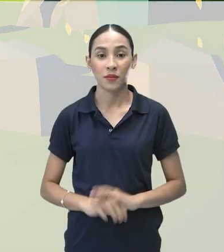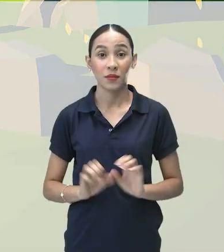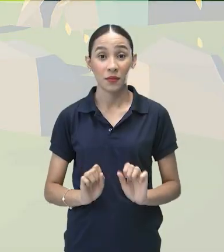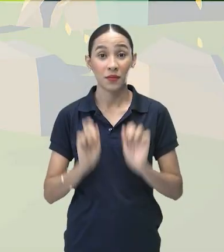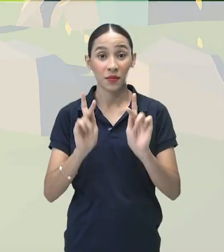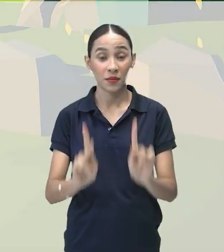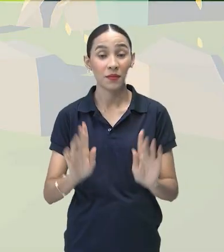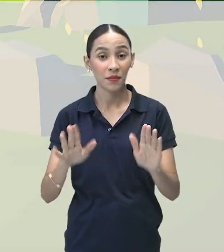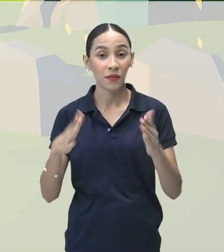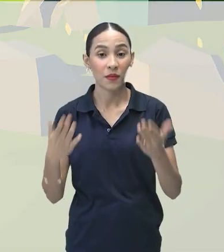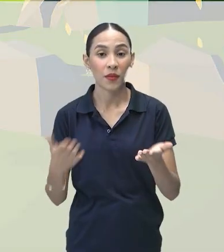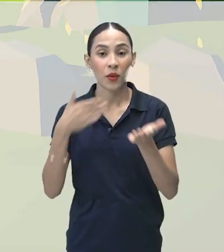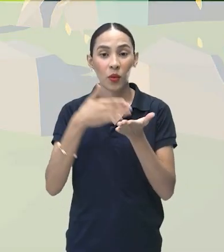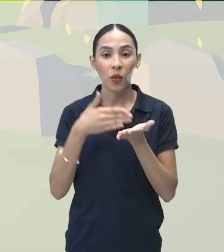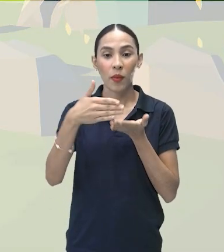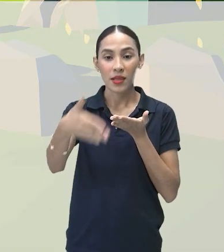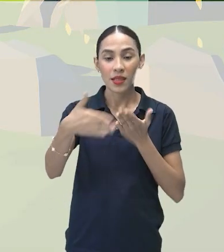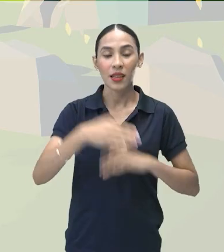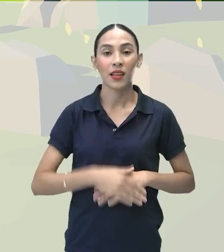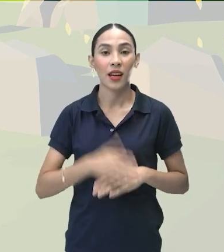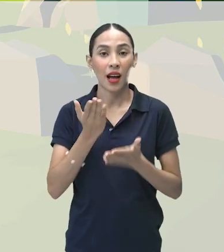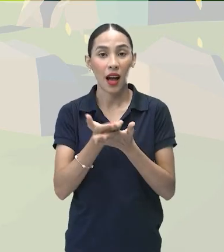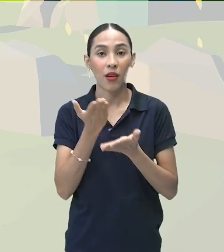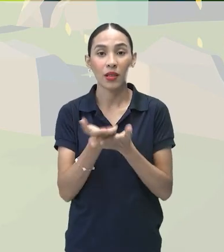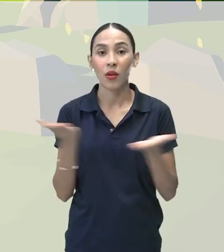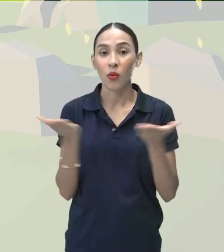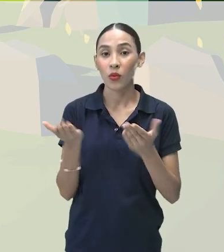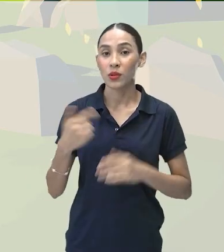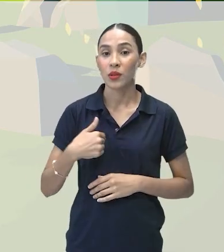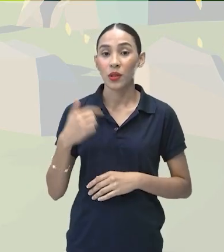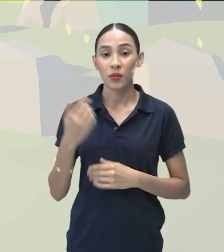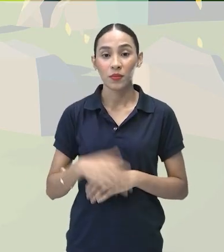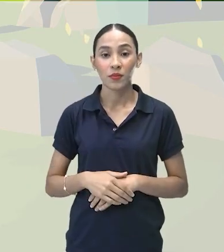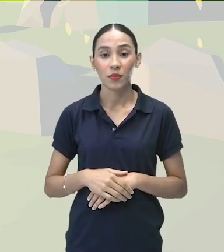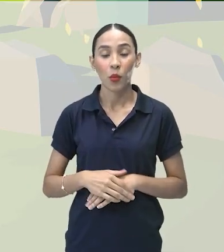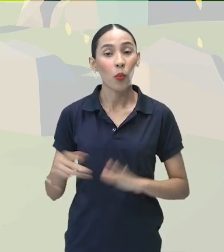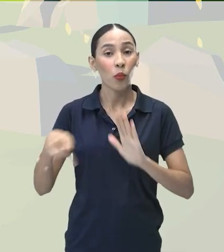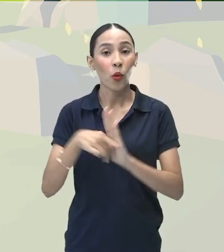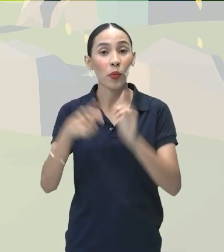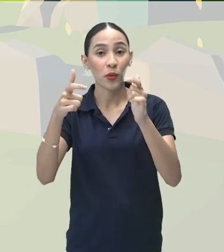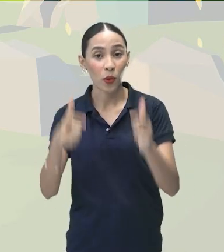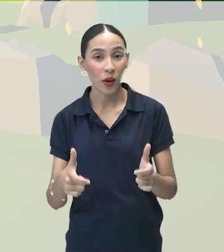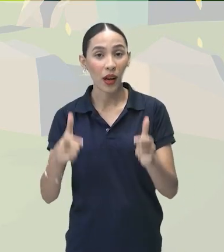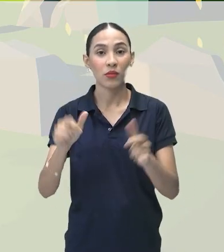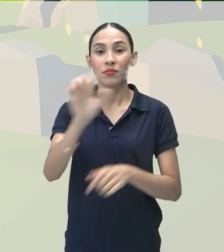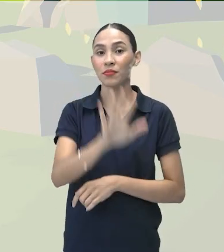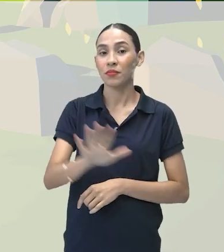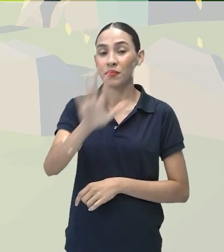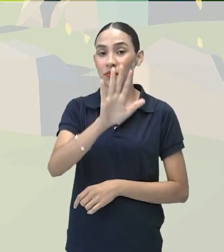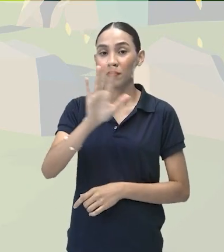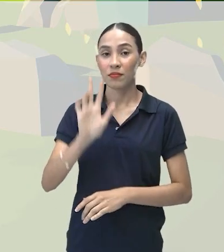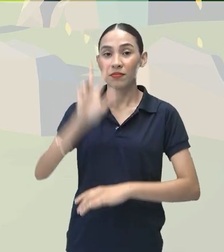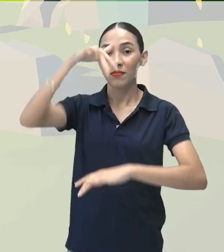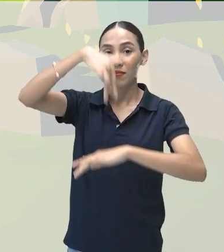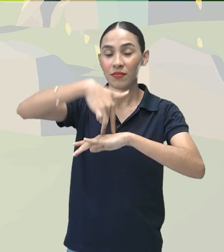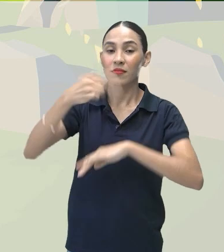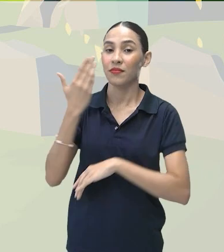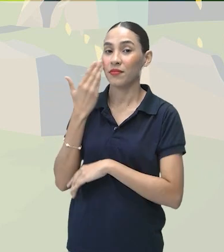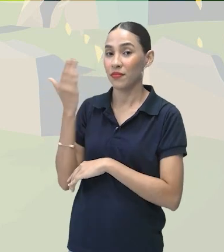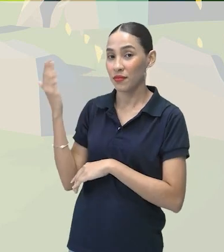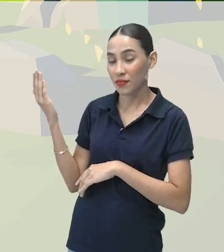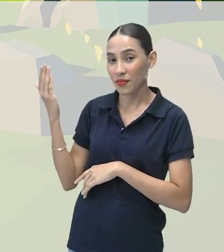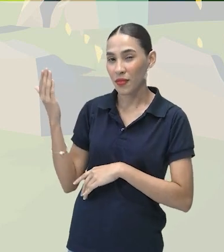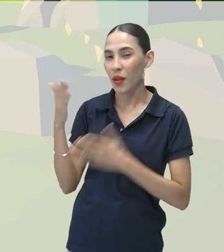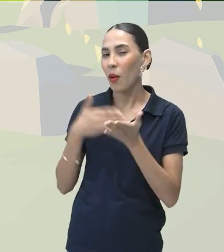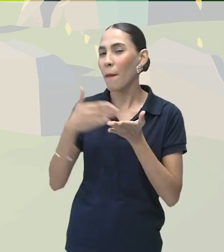Muito bem, então, para iniciar a nossa aula de hoje, eu acho que o próprio ambiente que nós estamos inseridos, que eu estou inserida,